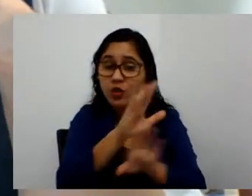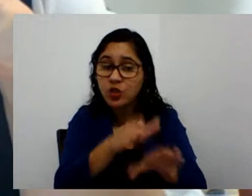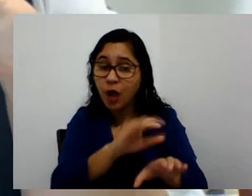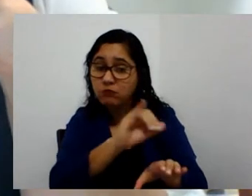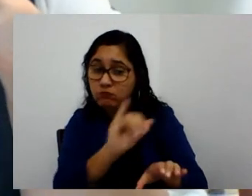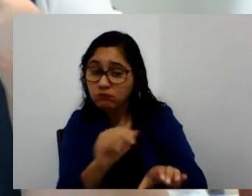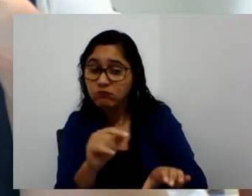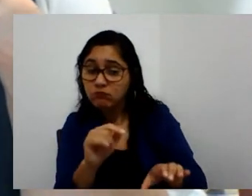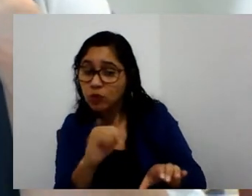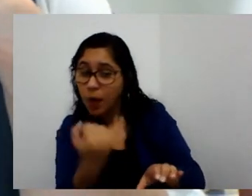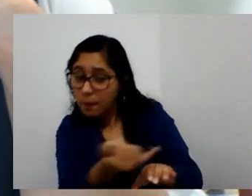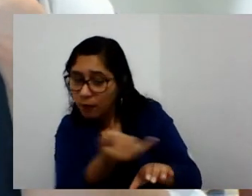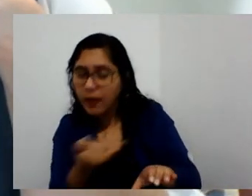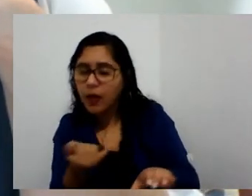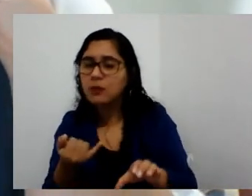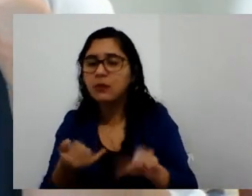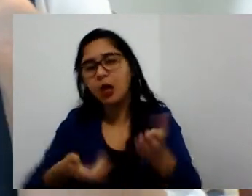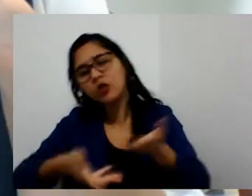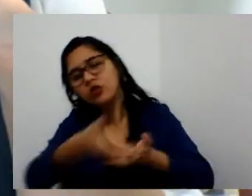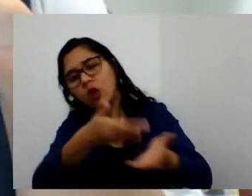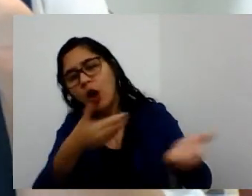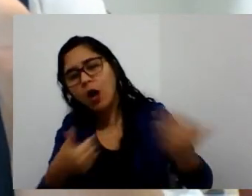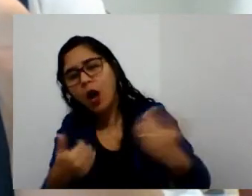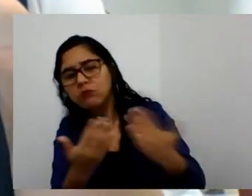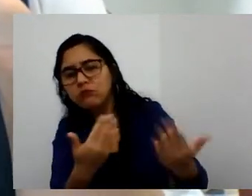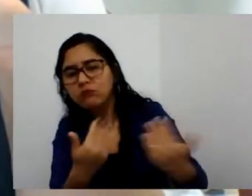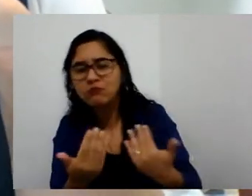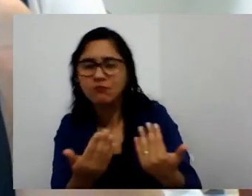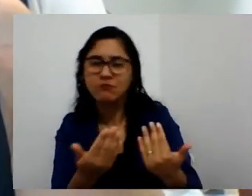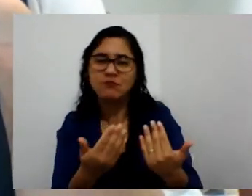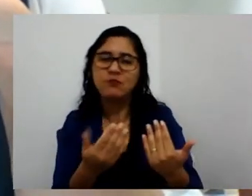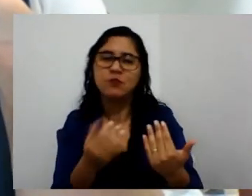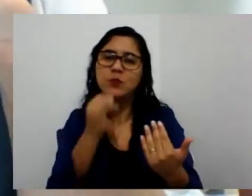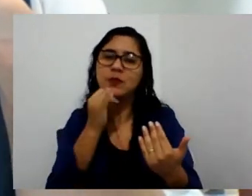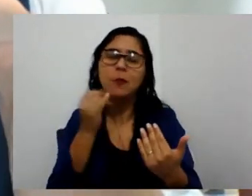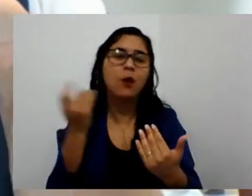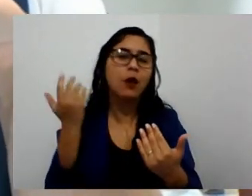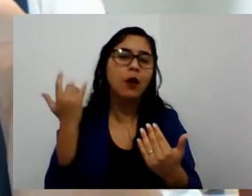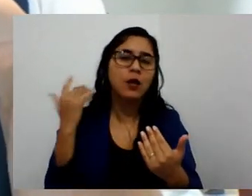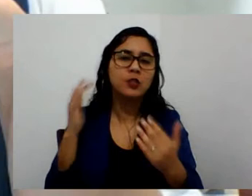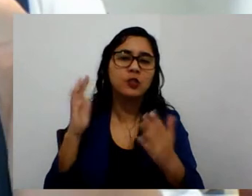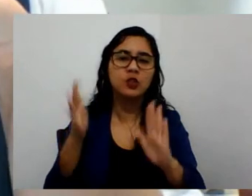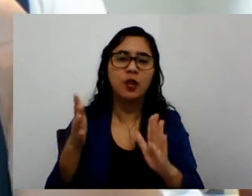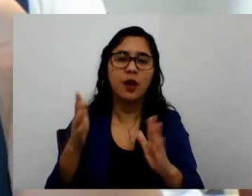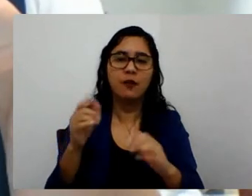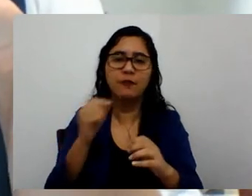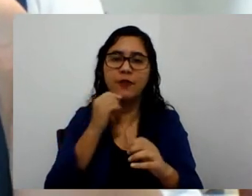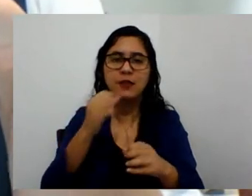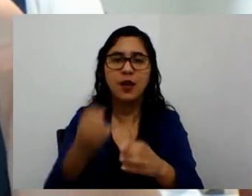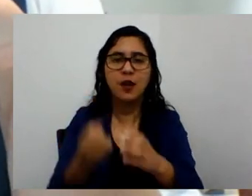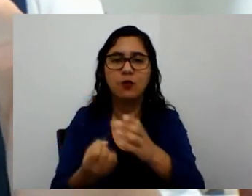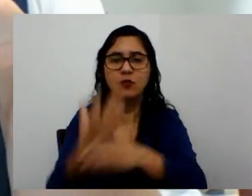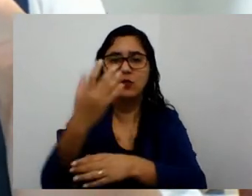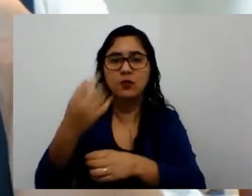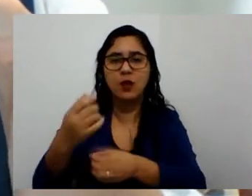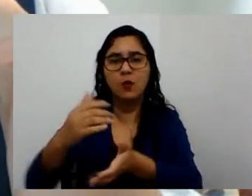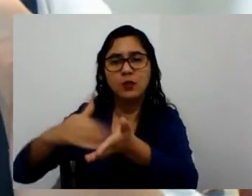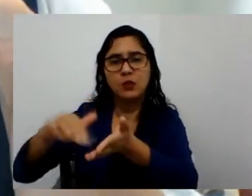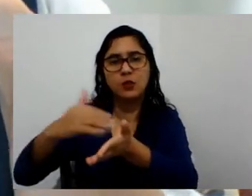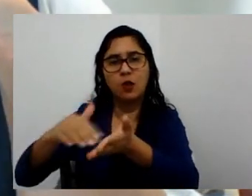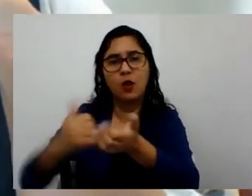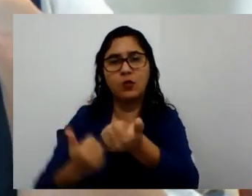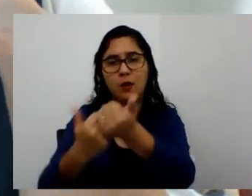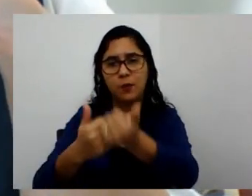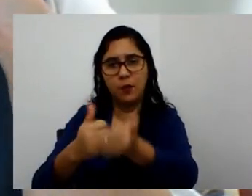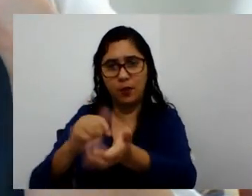trocar experiências com a FAPESP, como foi o caso, por exemplo, da construção do escritório de apoio à pesquisa. A